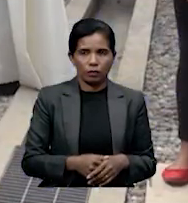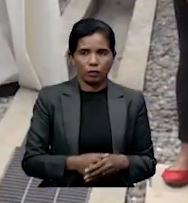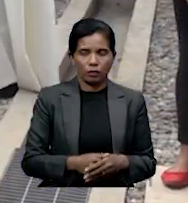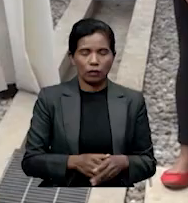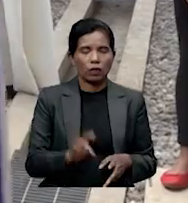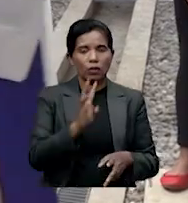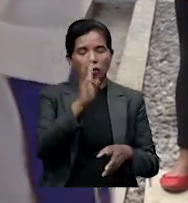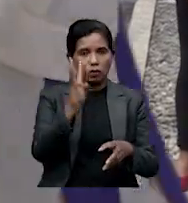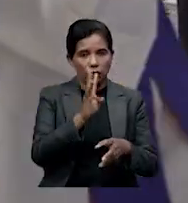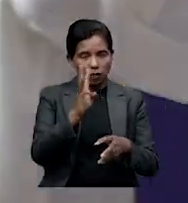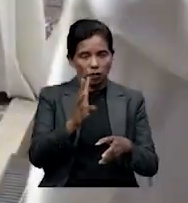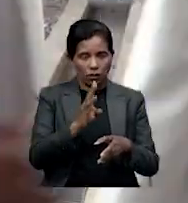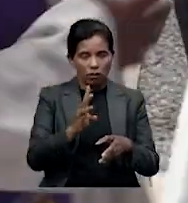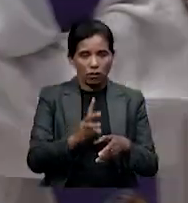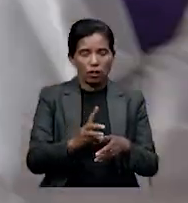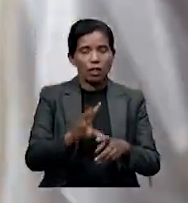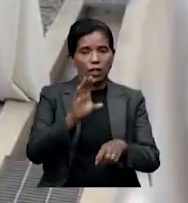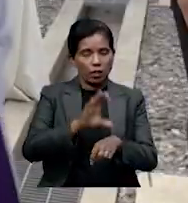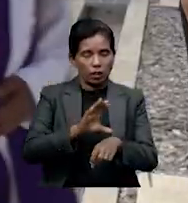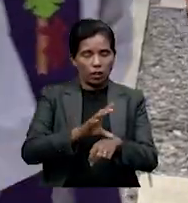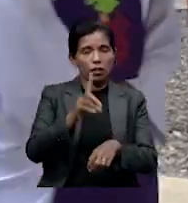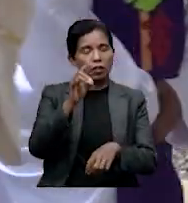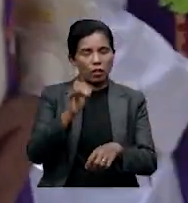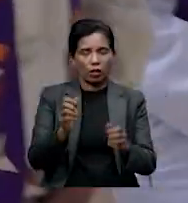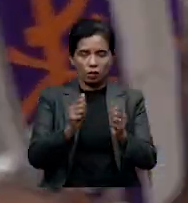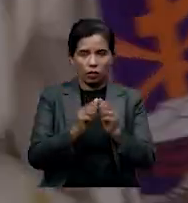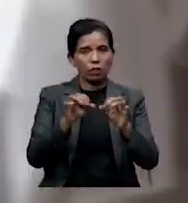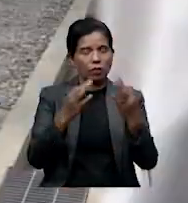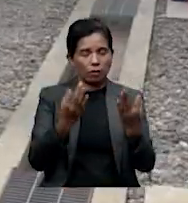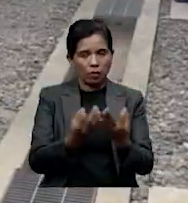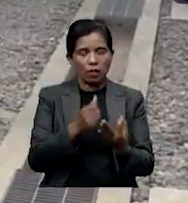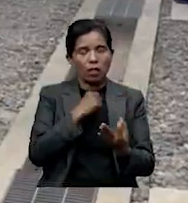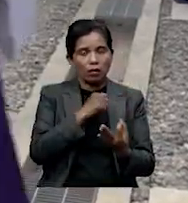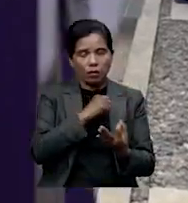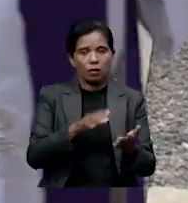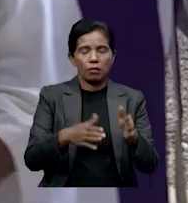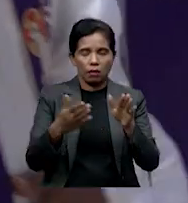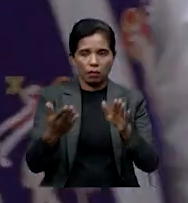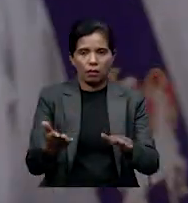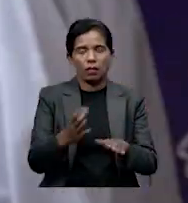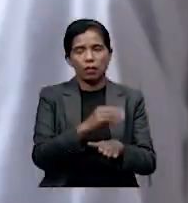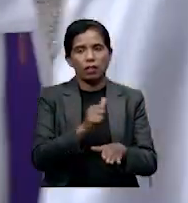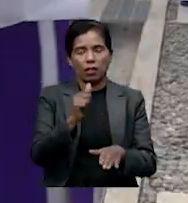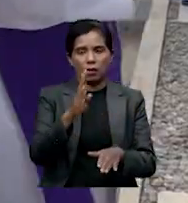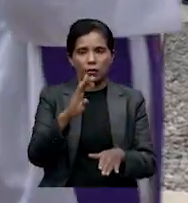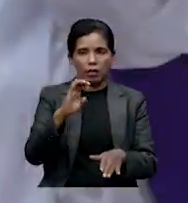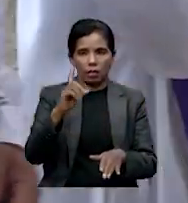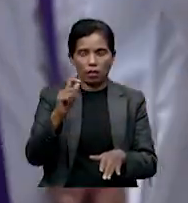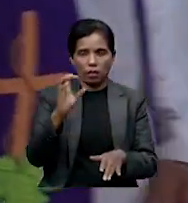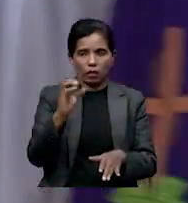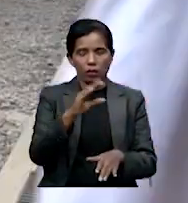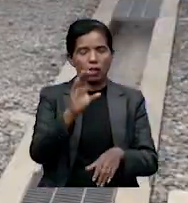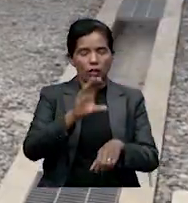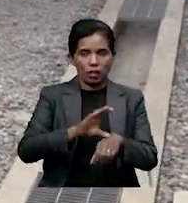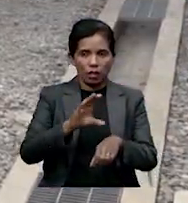Quarta-feira, né, Diocese de Ili, Hamutu com a família Matebian, continua a missa requiem para Matebian Padre Abito Zé Brites Casamiro e a